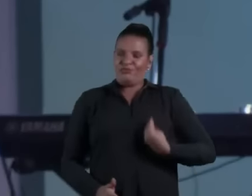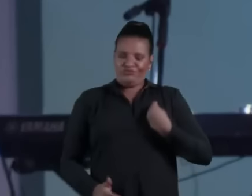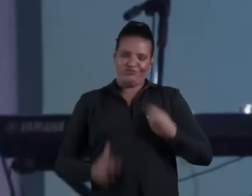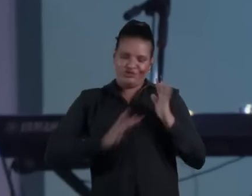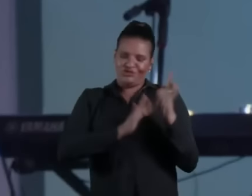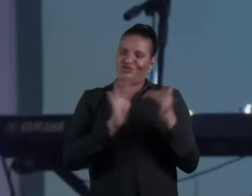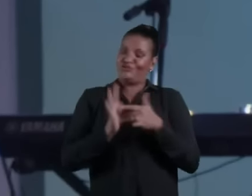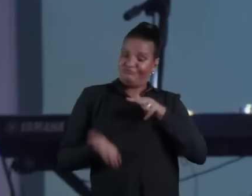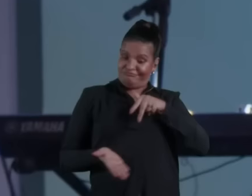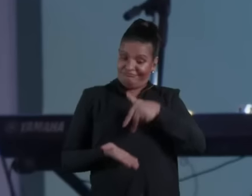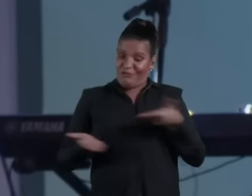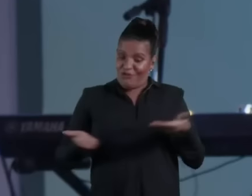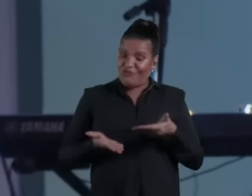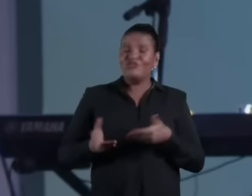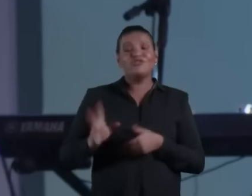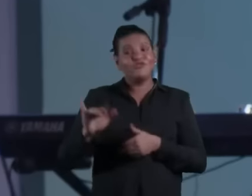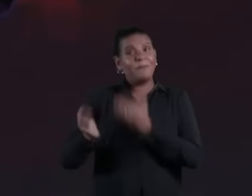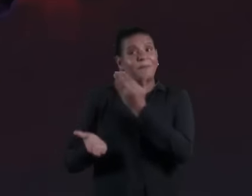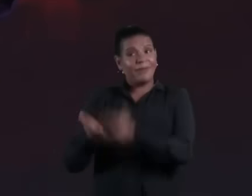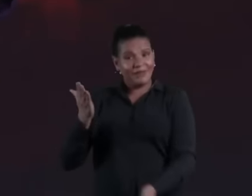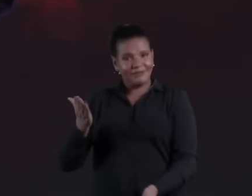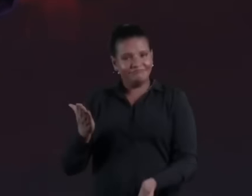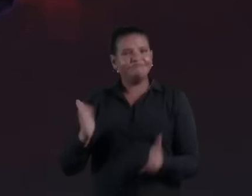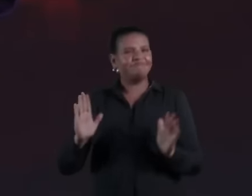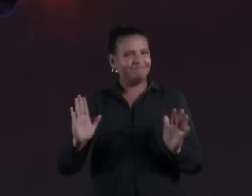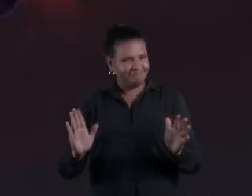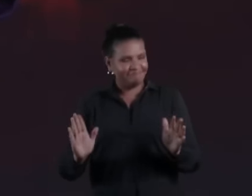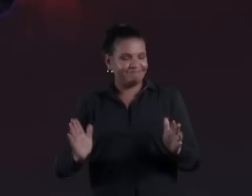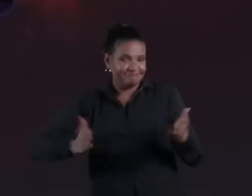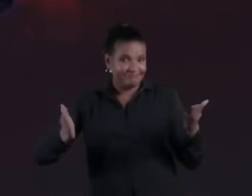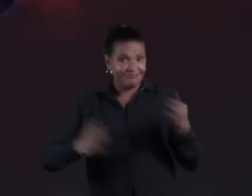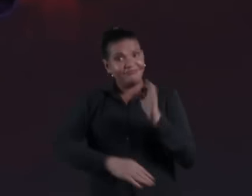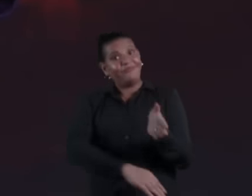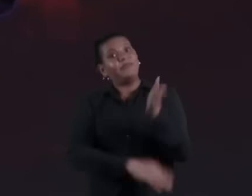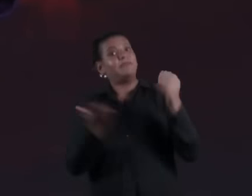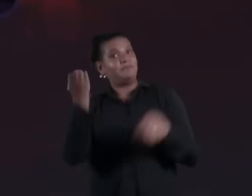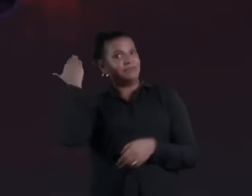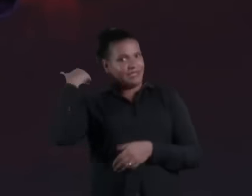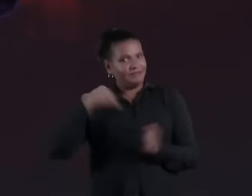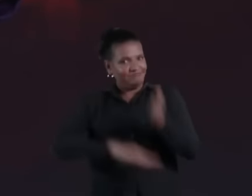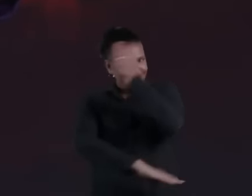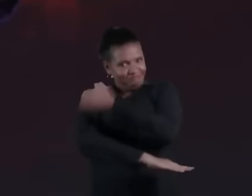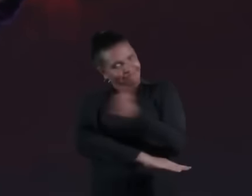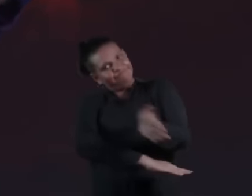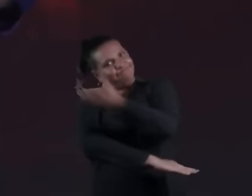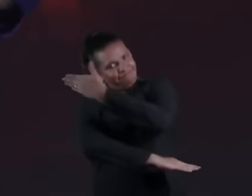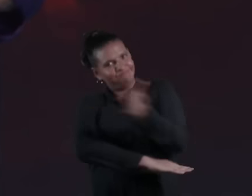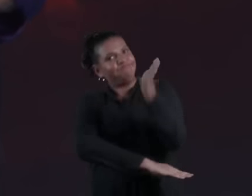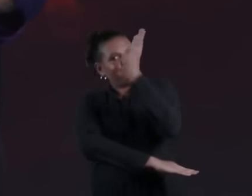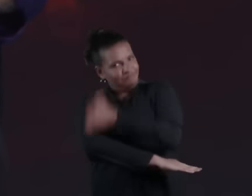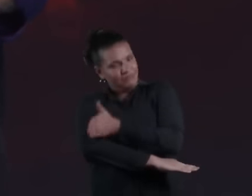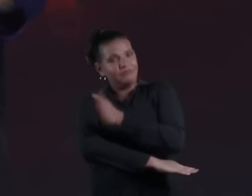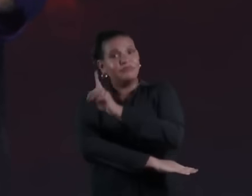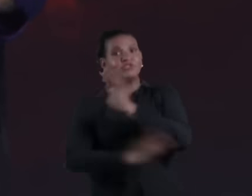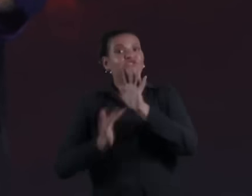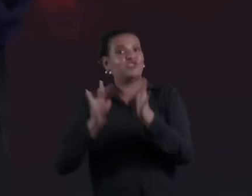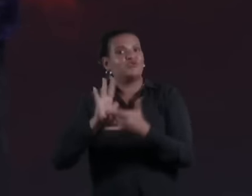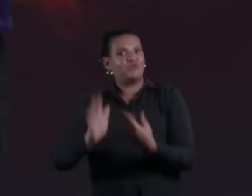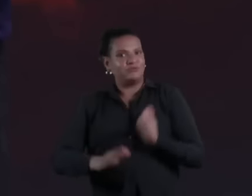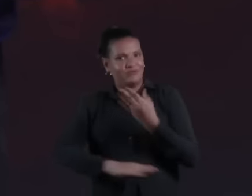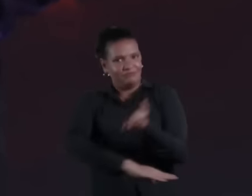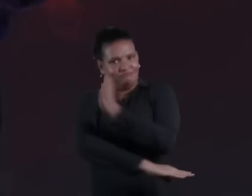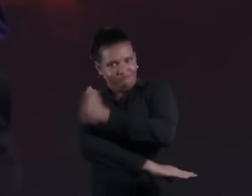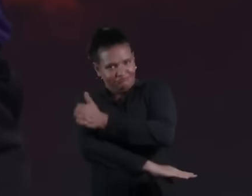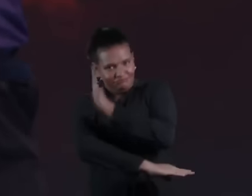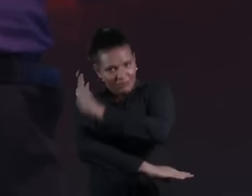Então hoje gente é parecido com esse tempo de Jesus também porque hoje a tecnologia